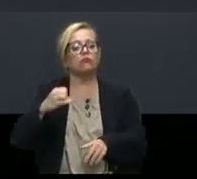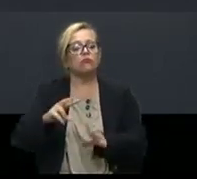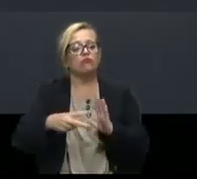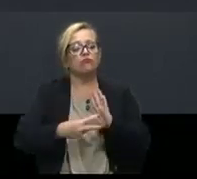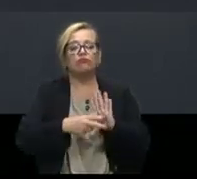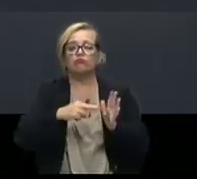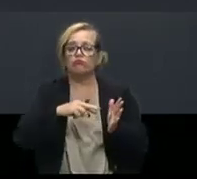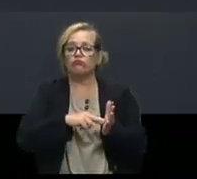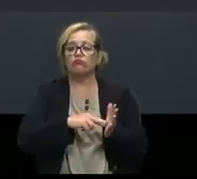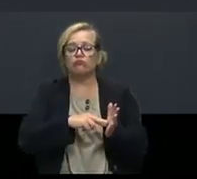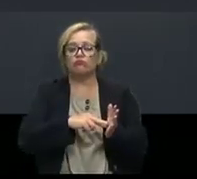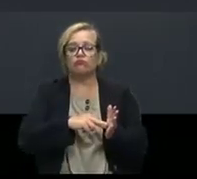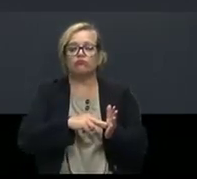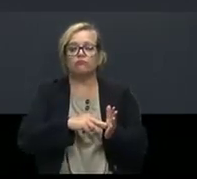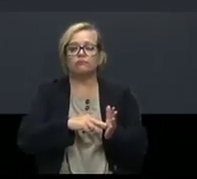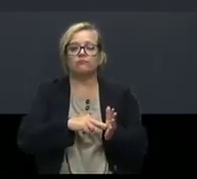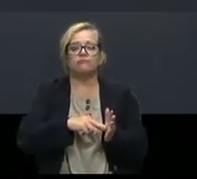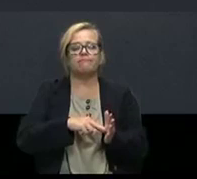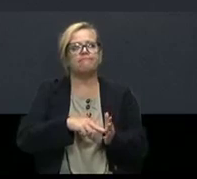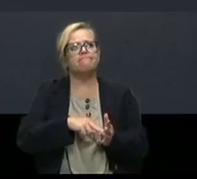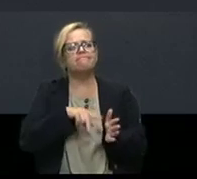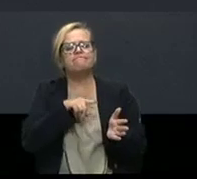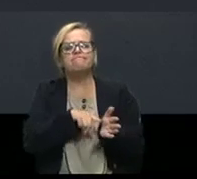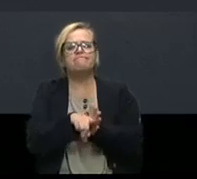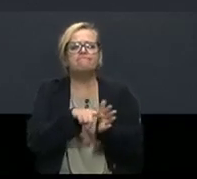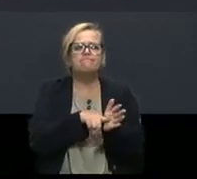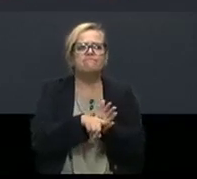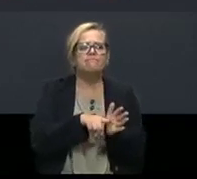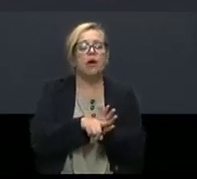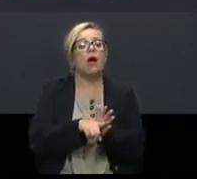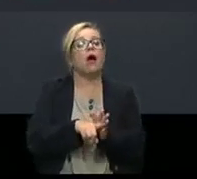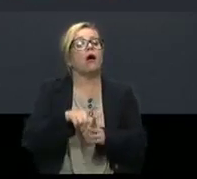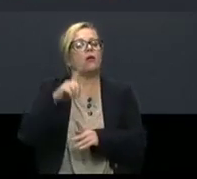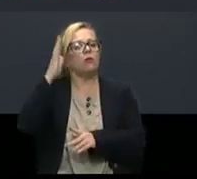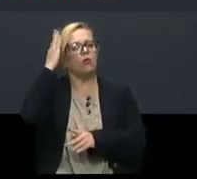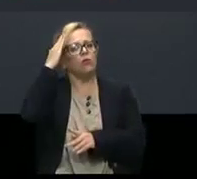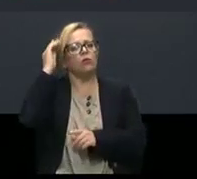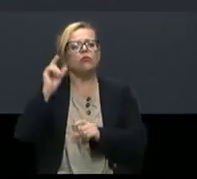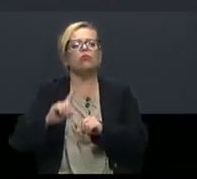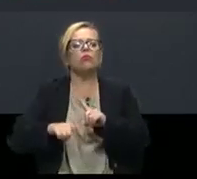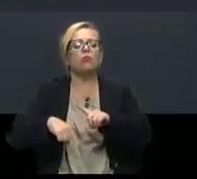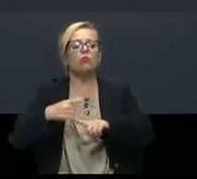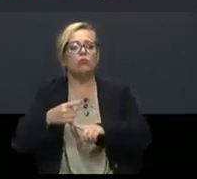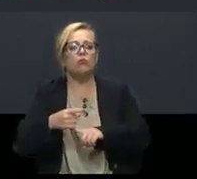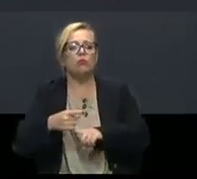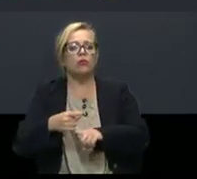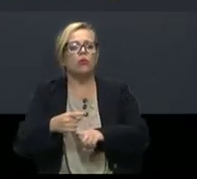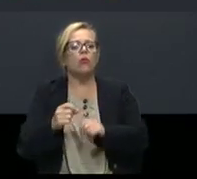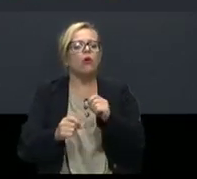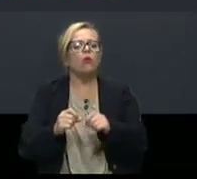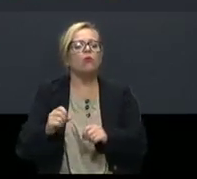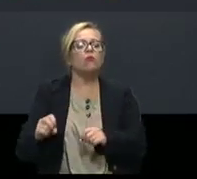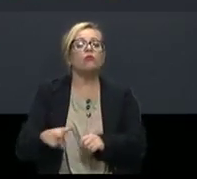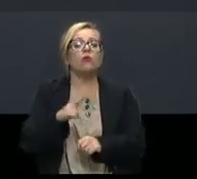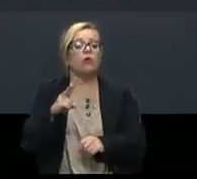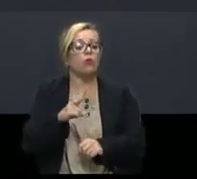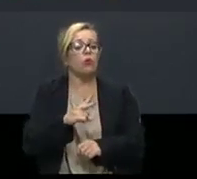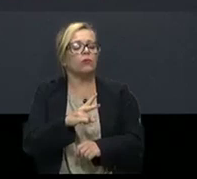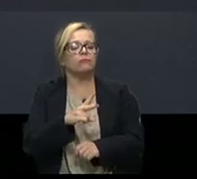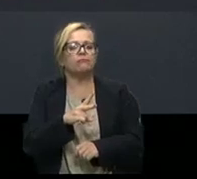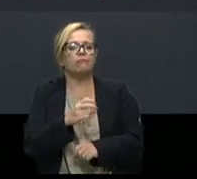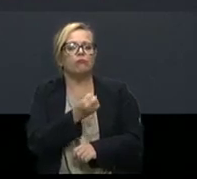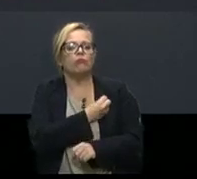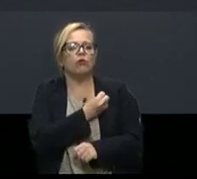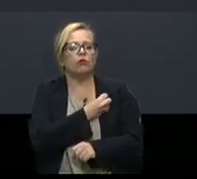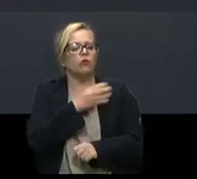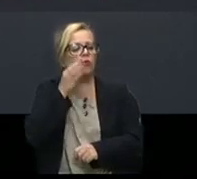desse coeficiente lançando hipóteses. Depois vai prever a nota que um funcionário dá para as condições de trabalho, sabendo a